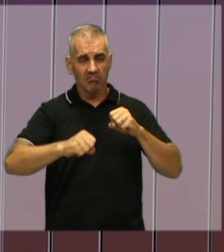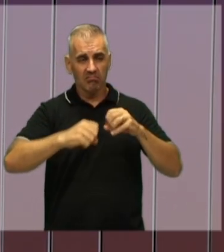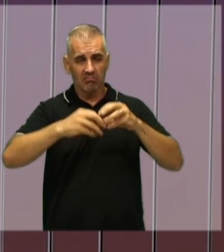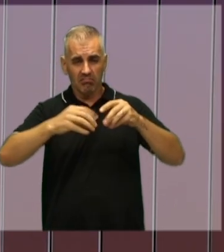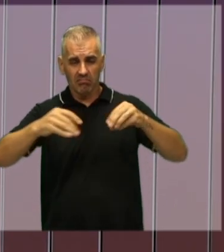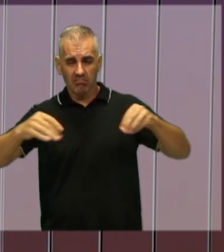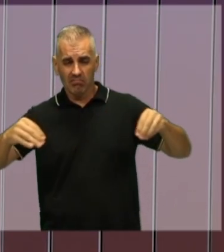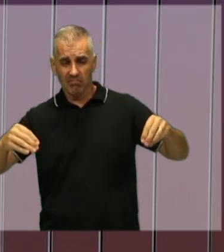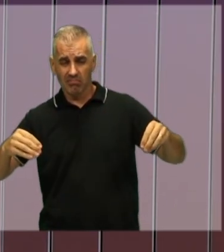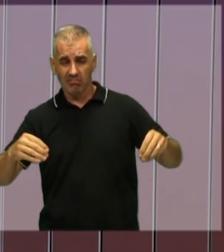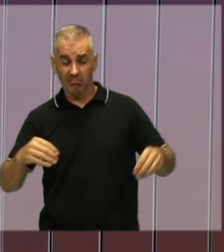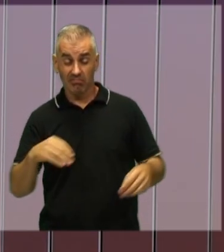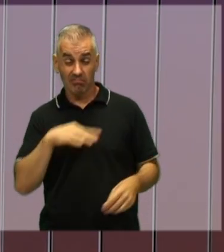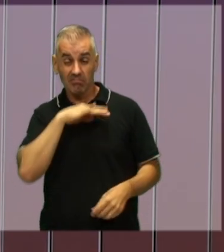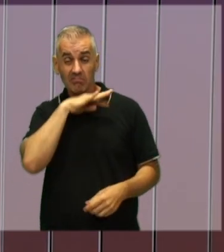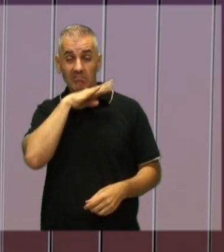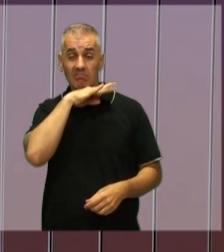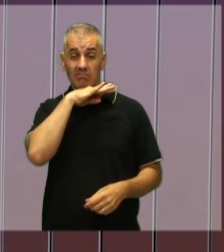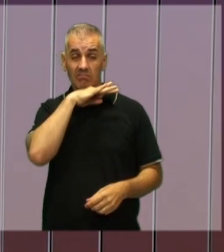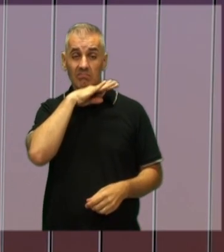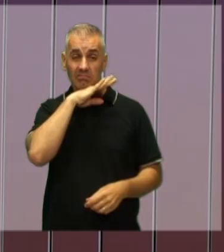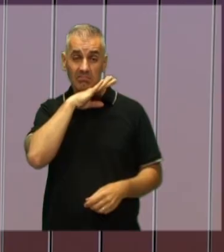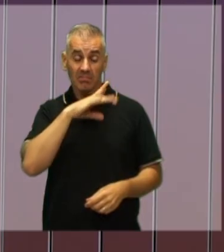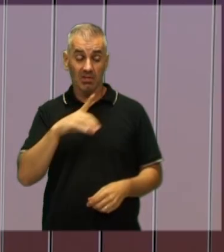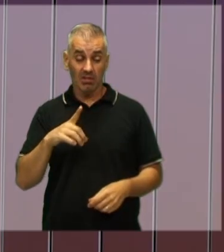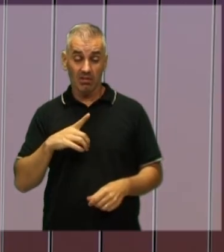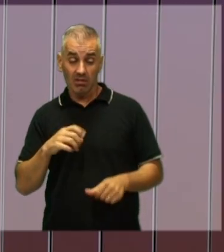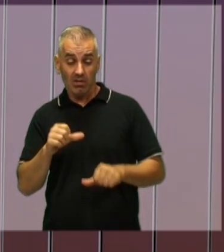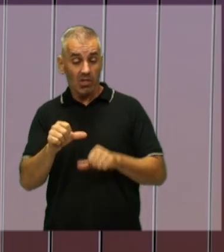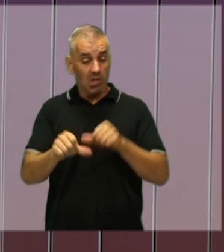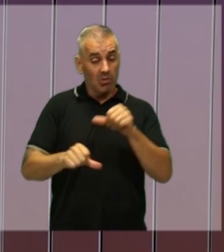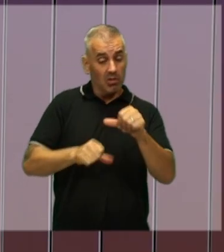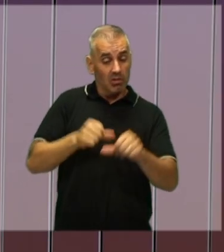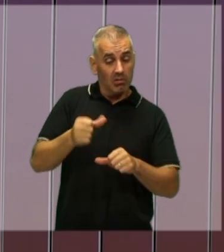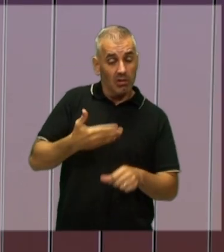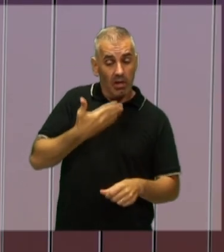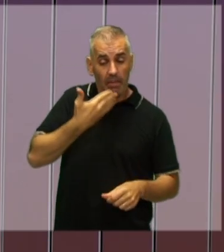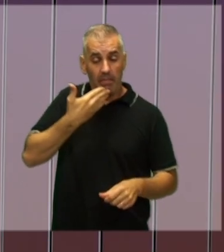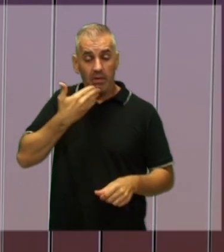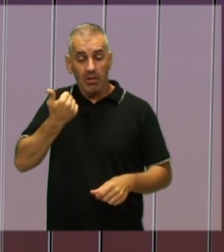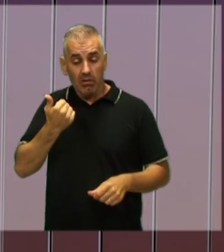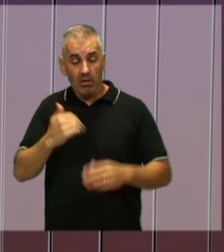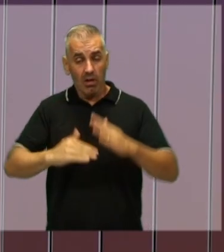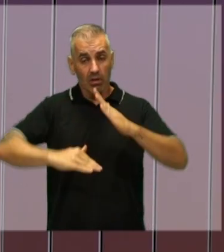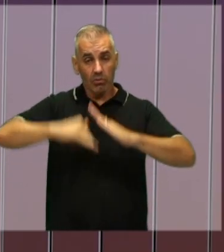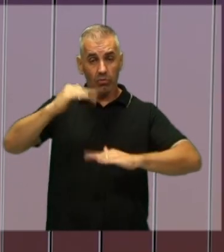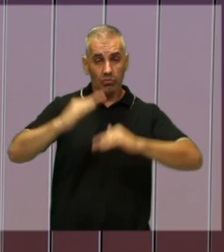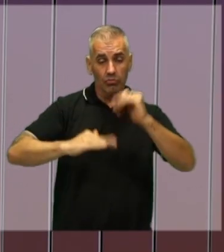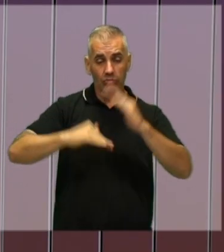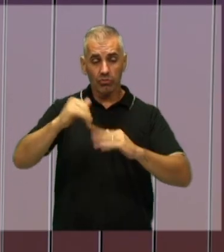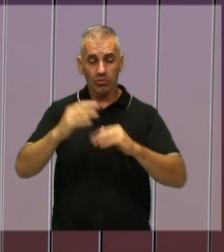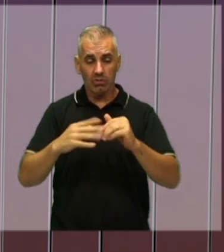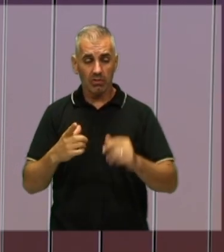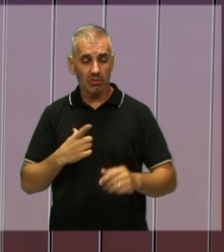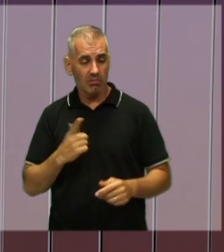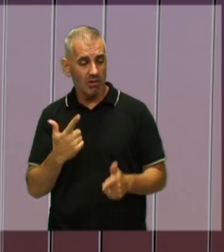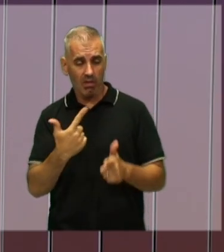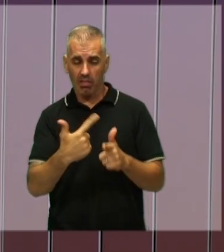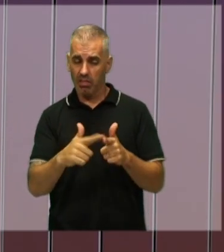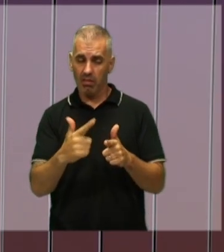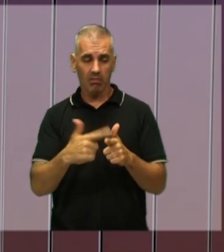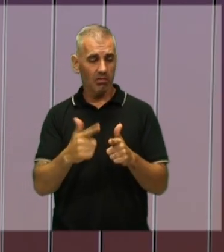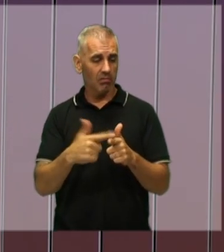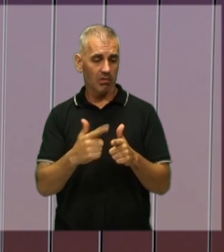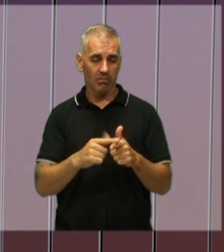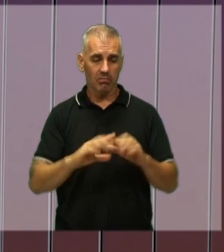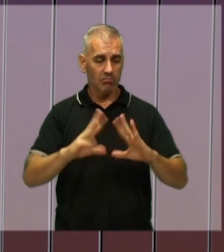é um desconforto, é um problema, né? Então é só para readequar essa construção para que não haja infortúnio para